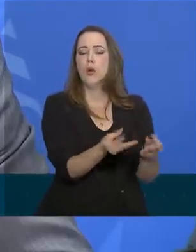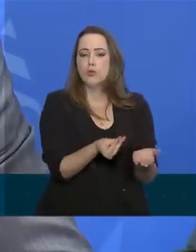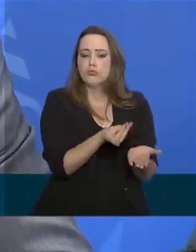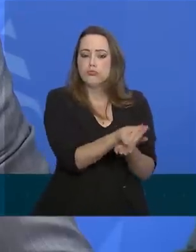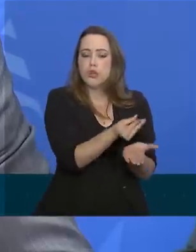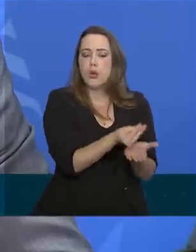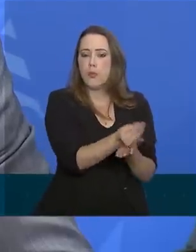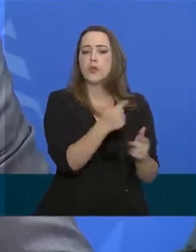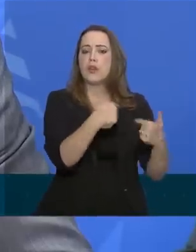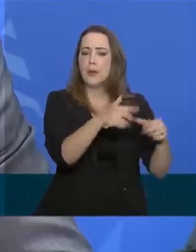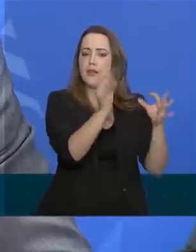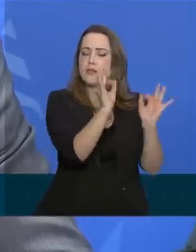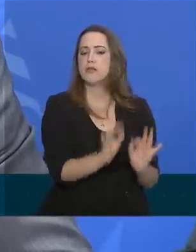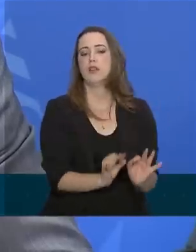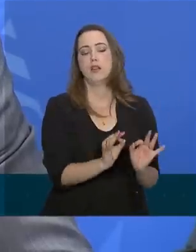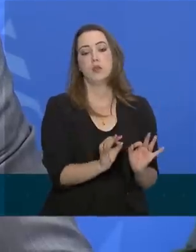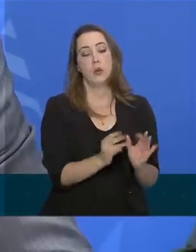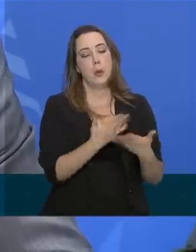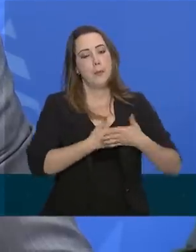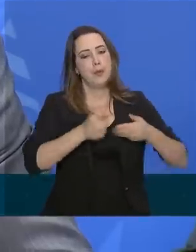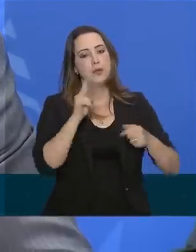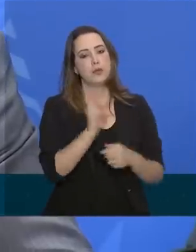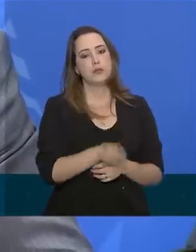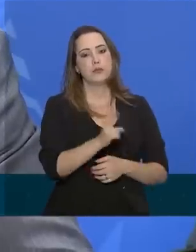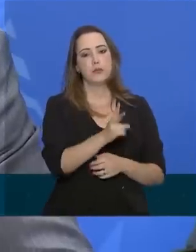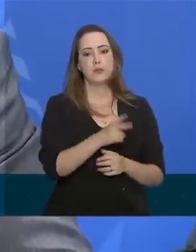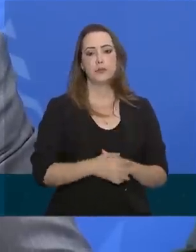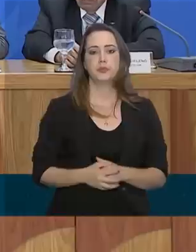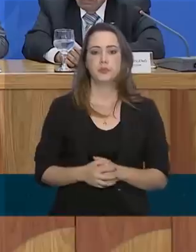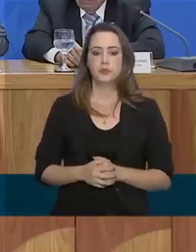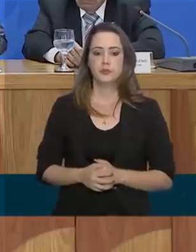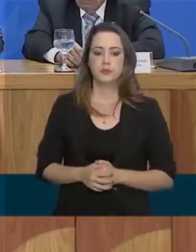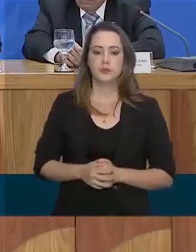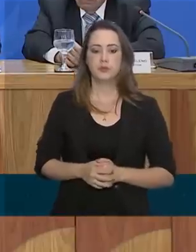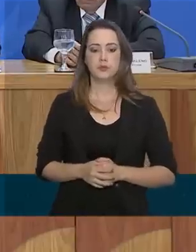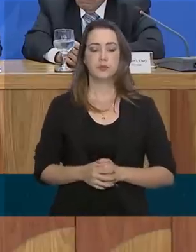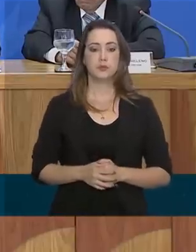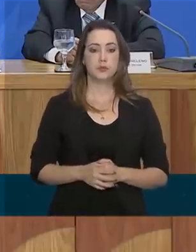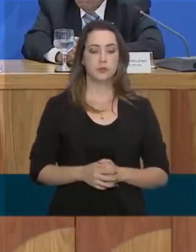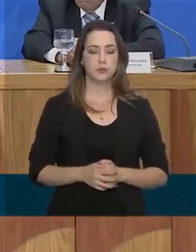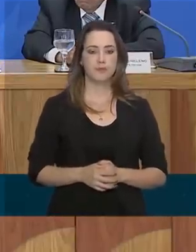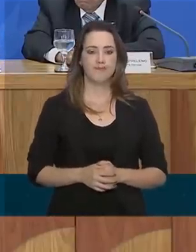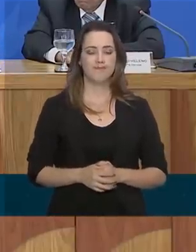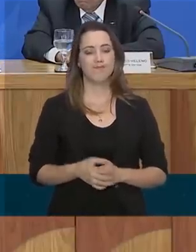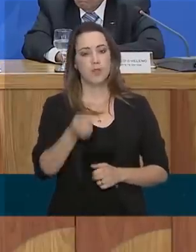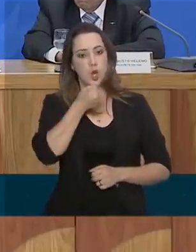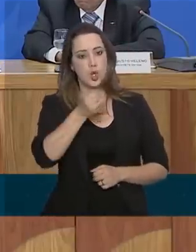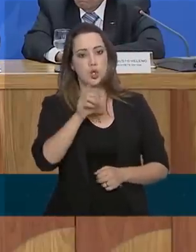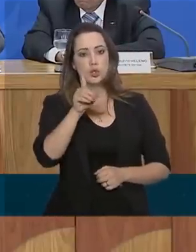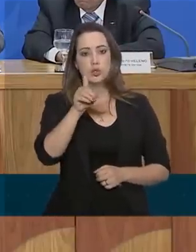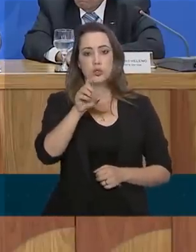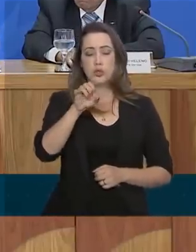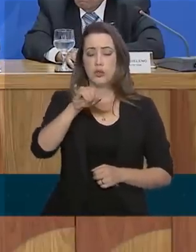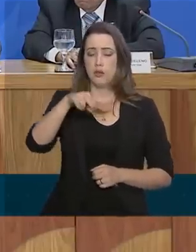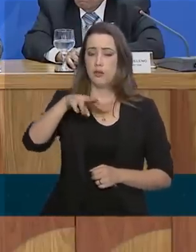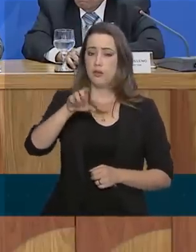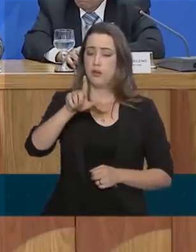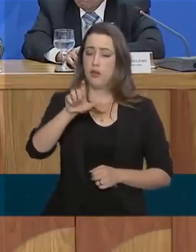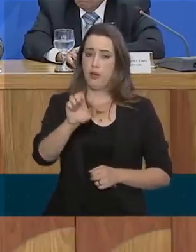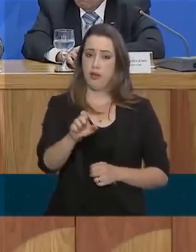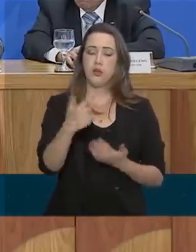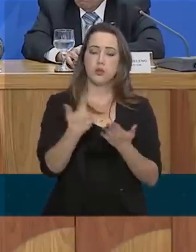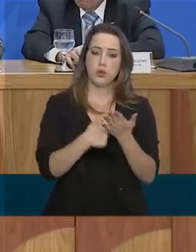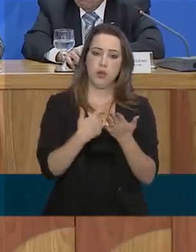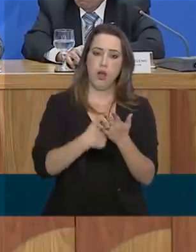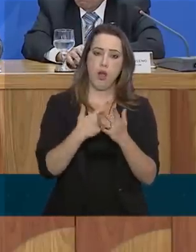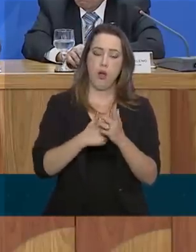maneira mais adequada possível e melhorando sempre jornalista danielle brant jornal folha de